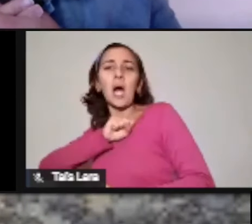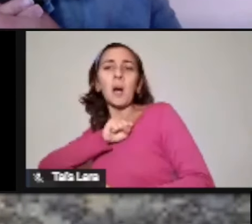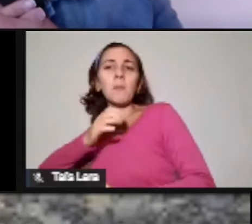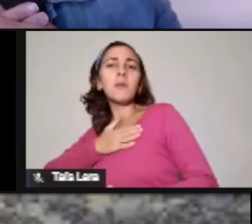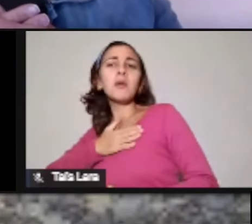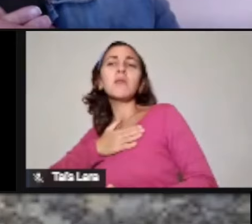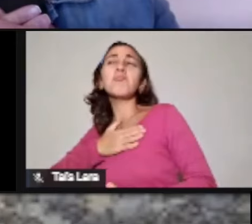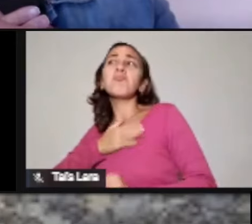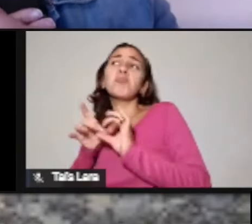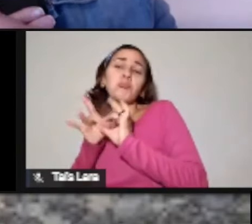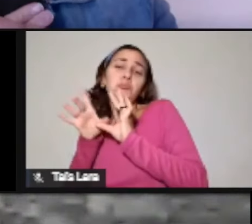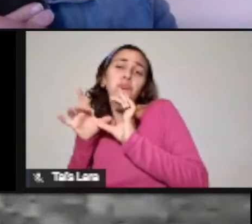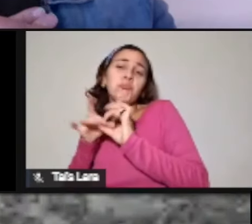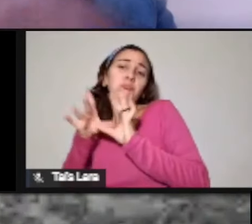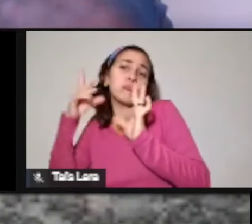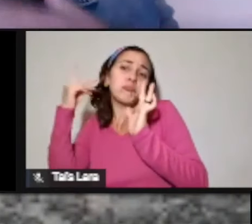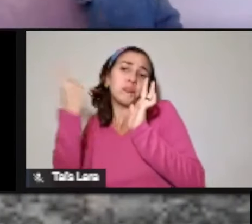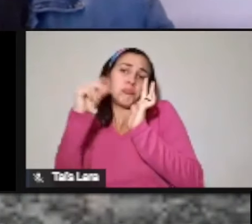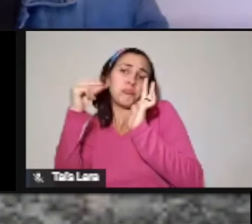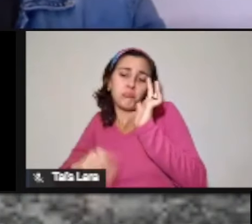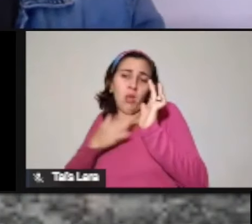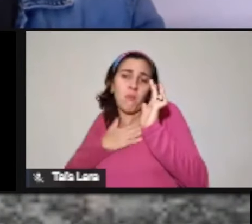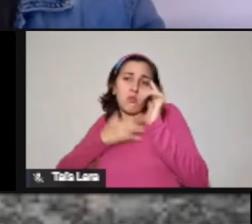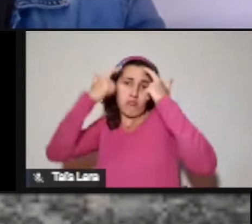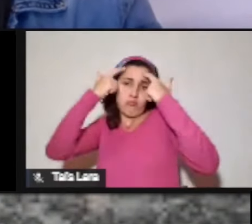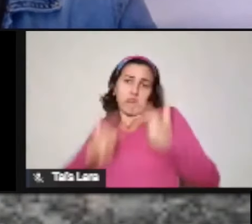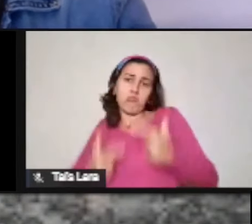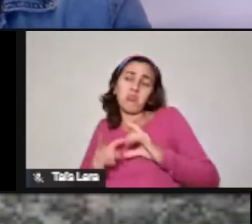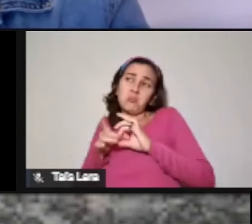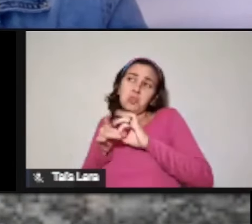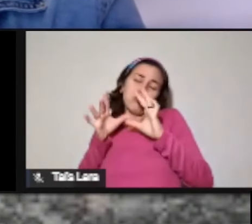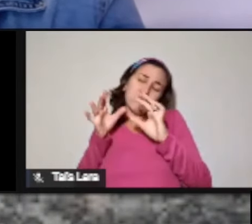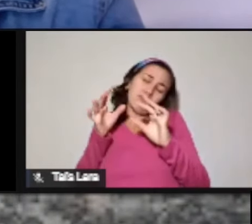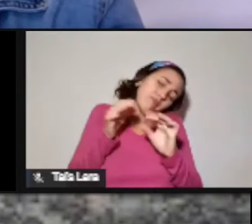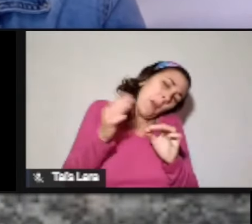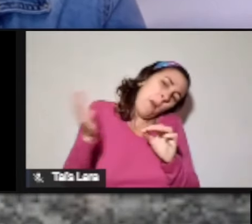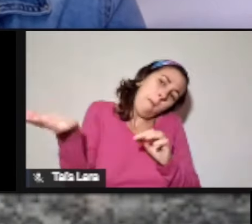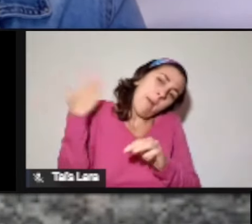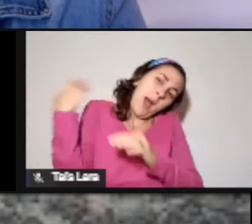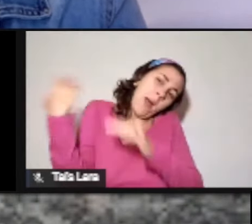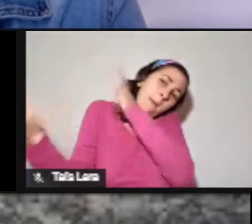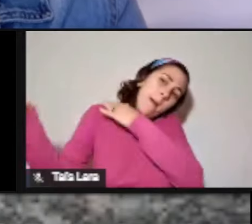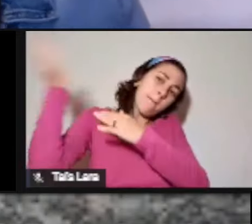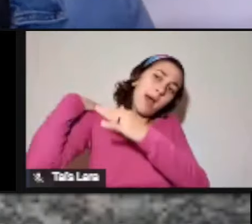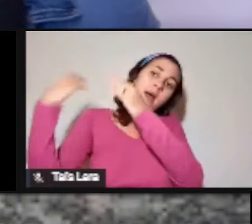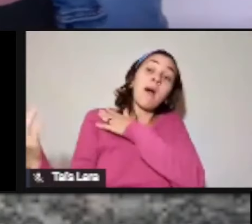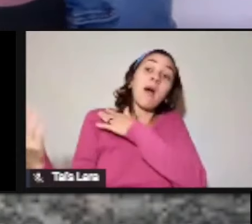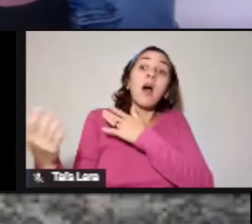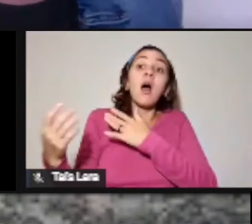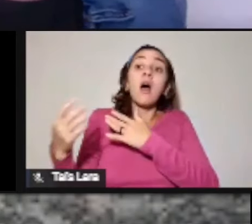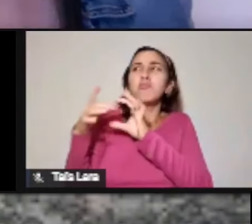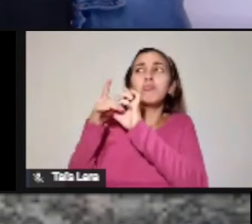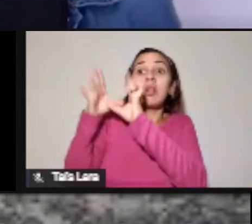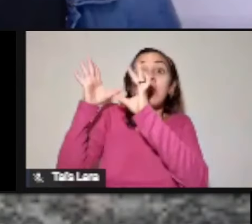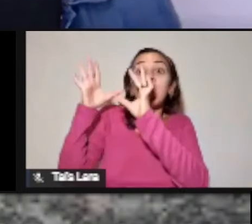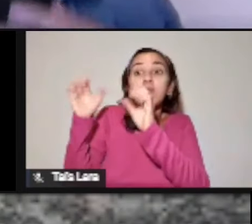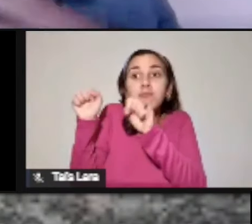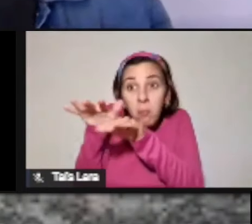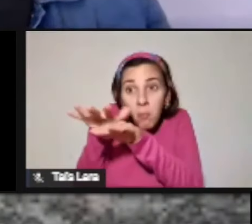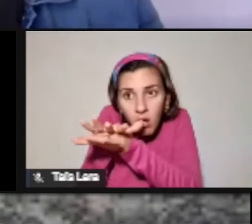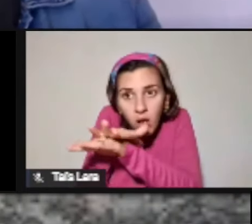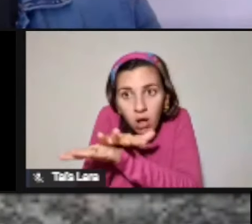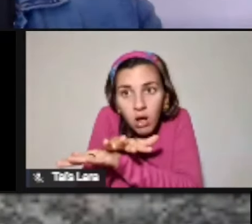É, e aí ela vai aceitar ser violentada nas suas relações. E eu estou falando aqui,